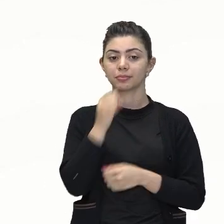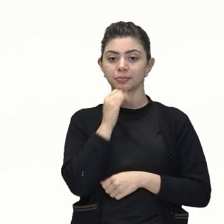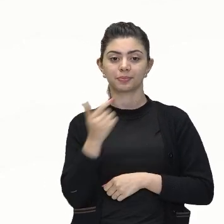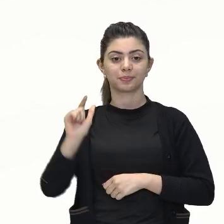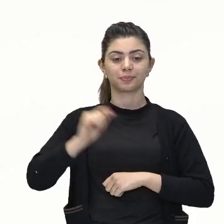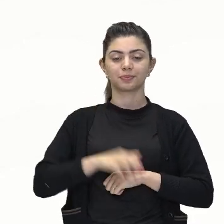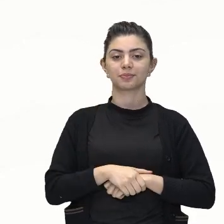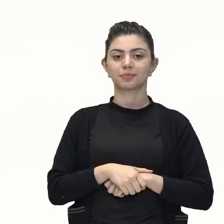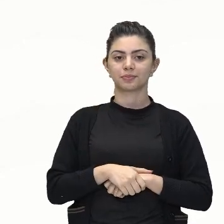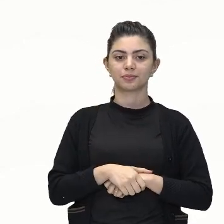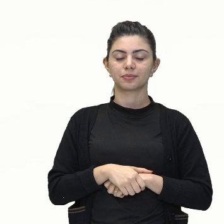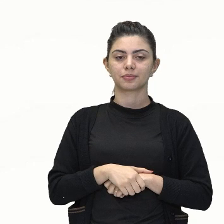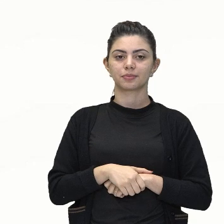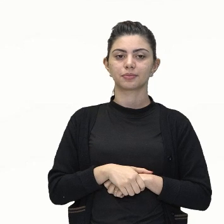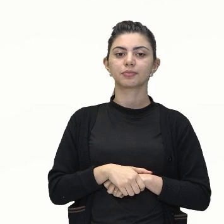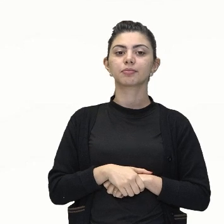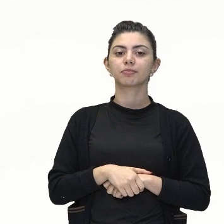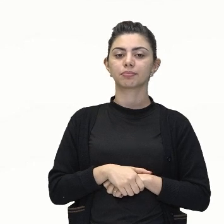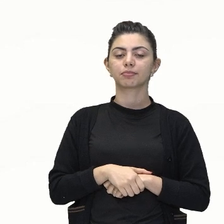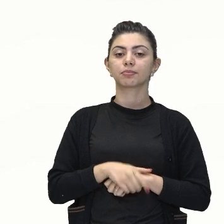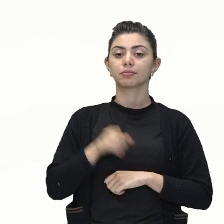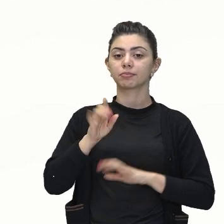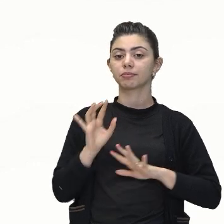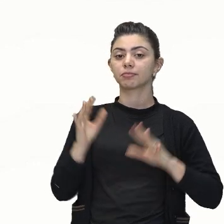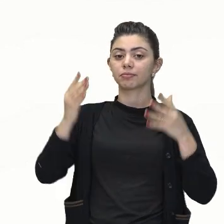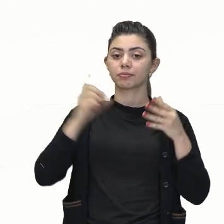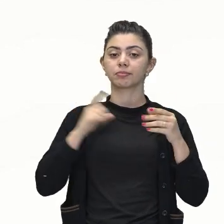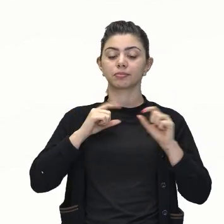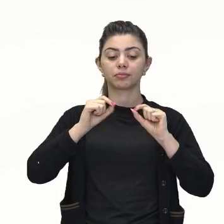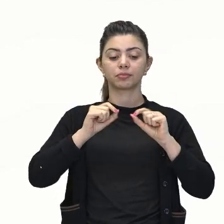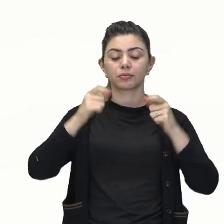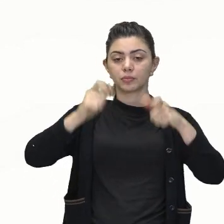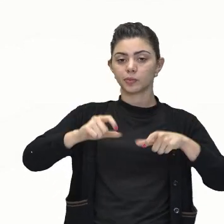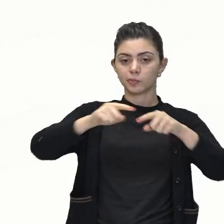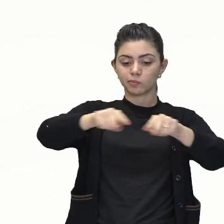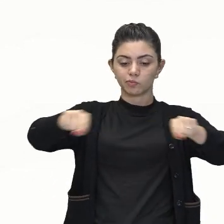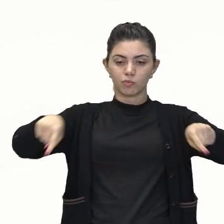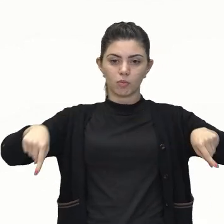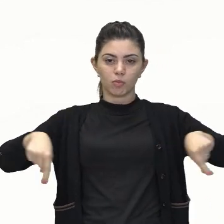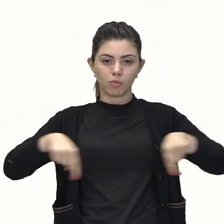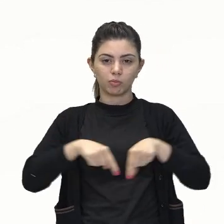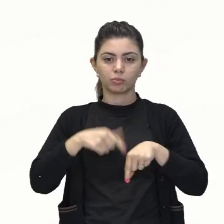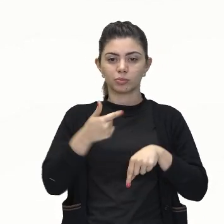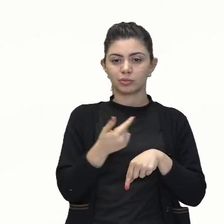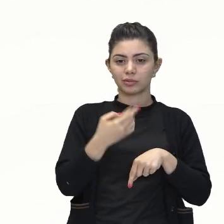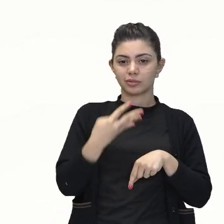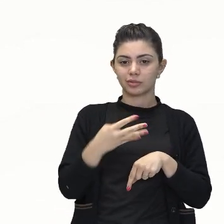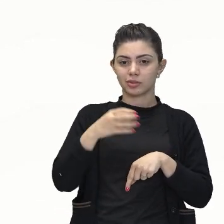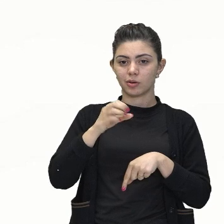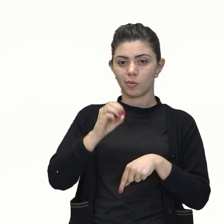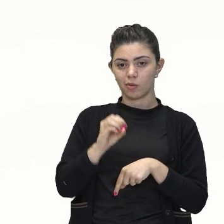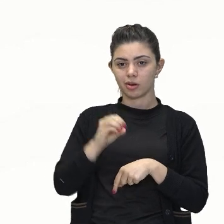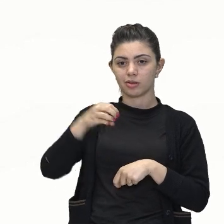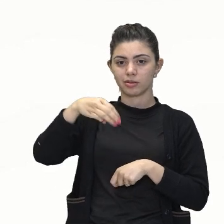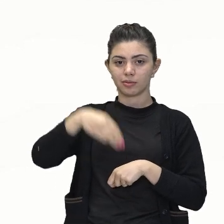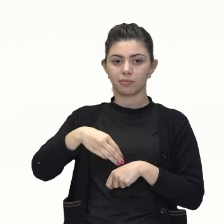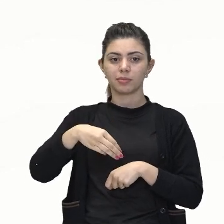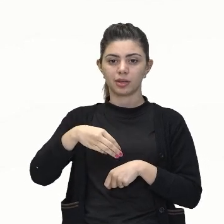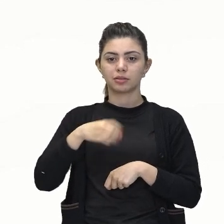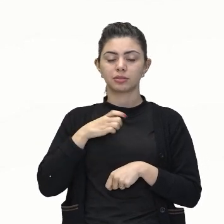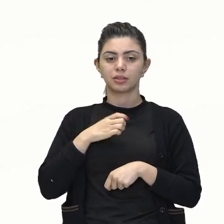exemplo. Um festival foi realizado num campo de 240 metros por 45